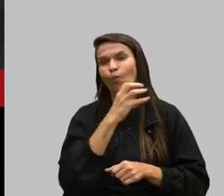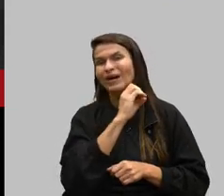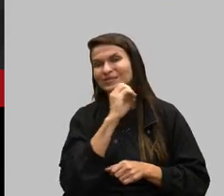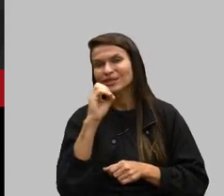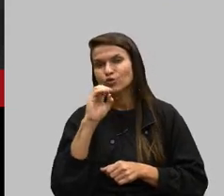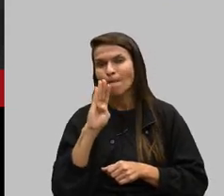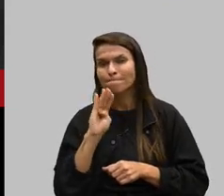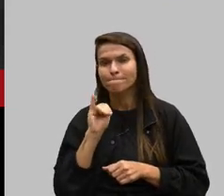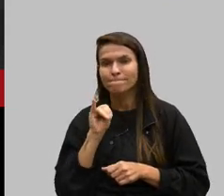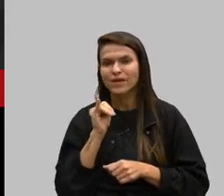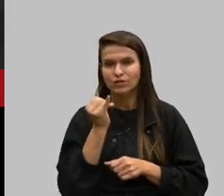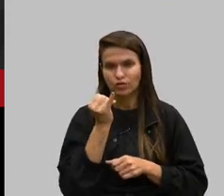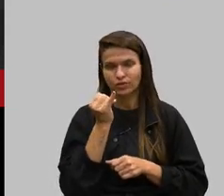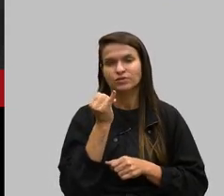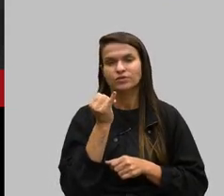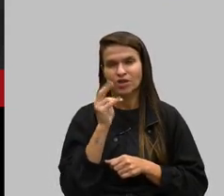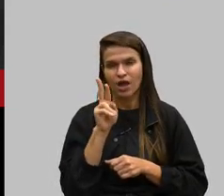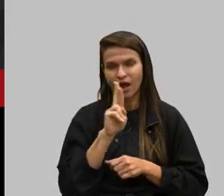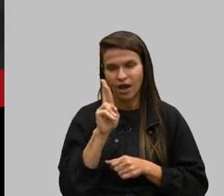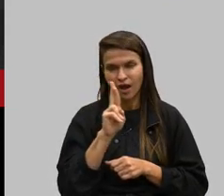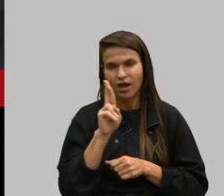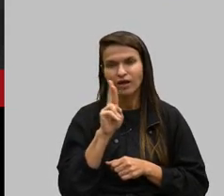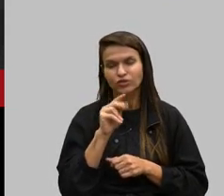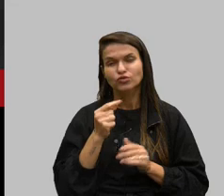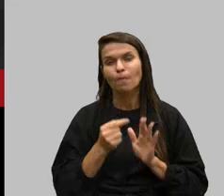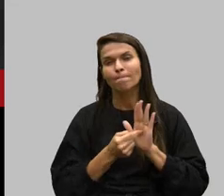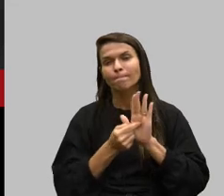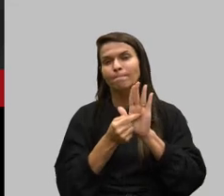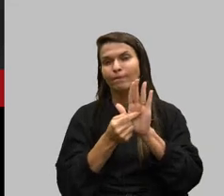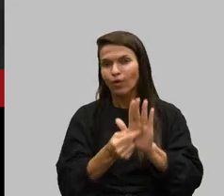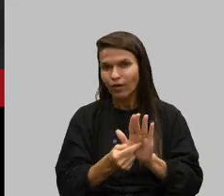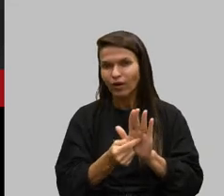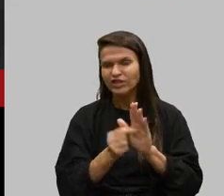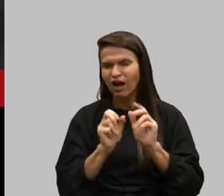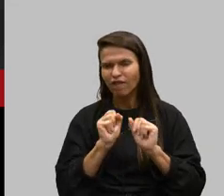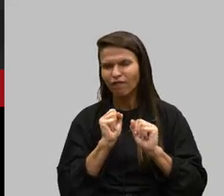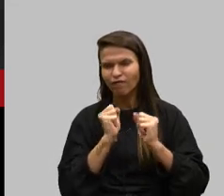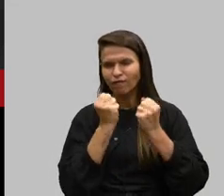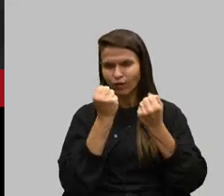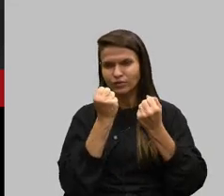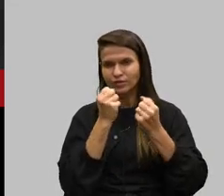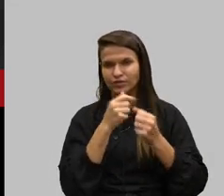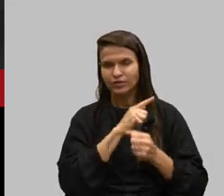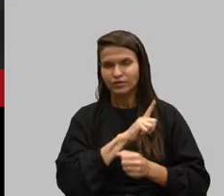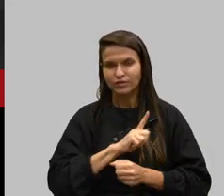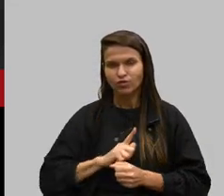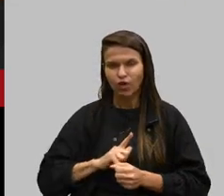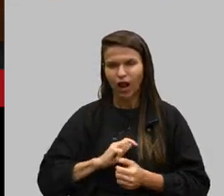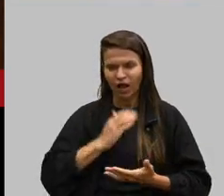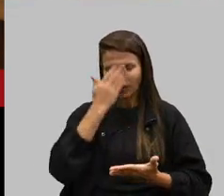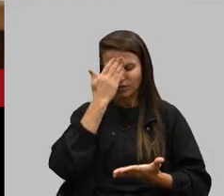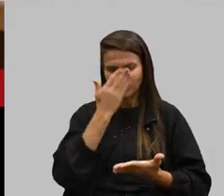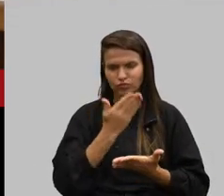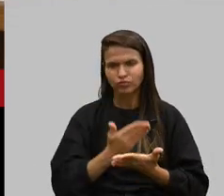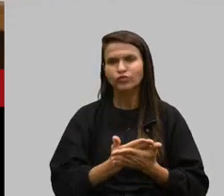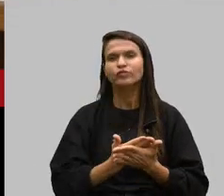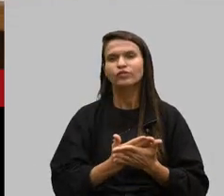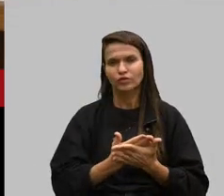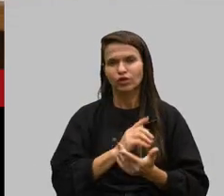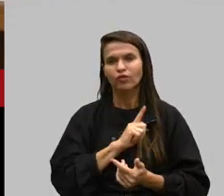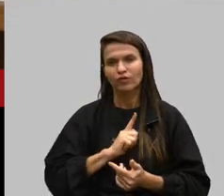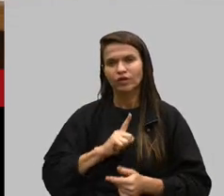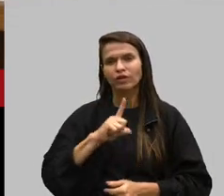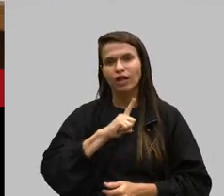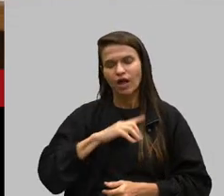400 milhões de reais isso mostra a força desse governo a credibilidade que este governo tem em